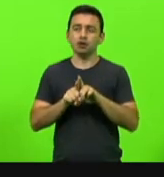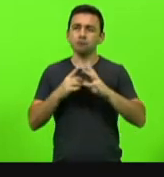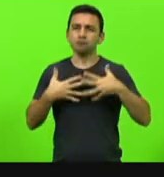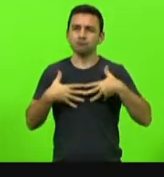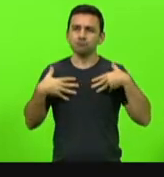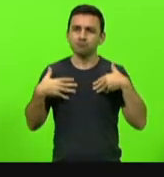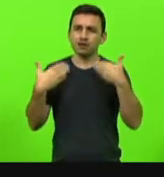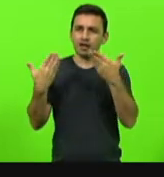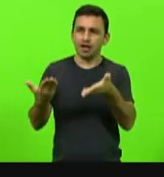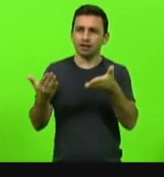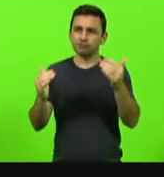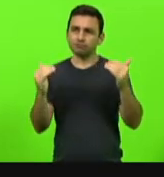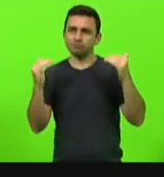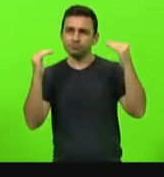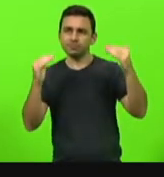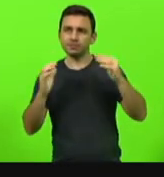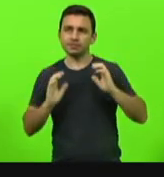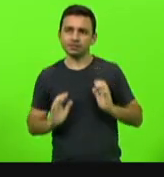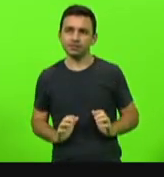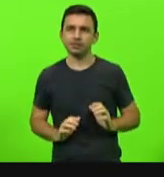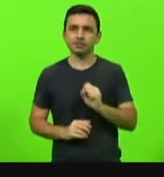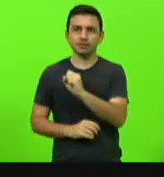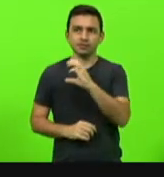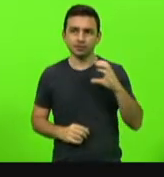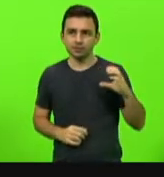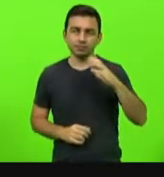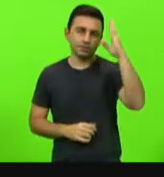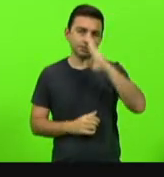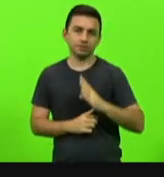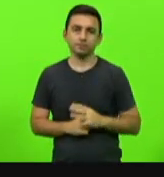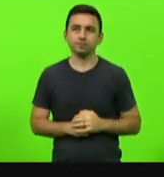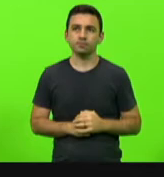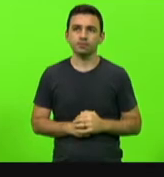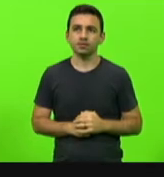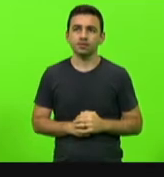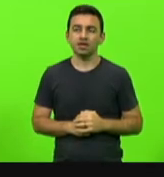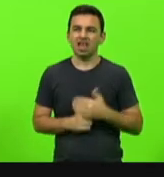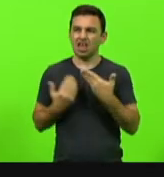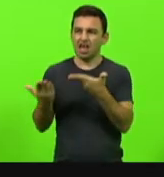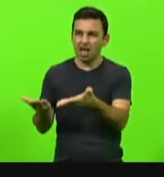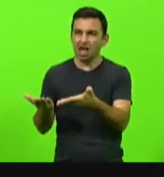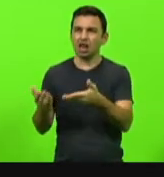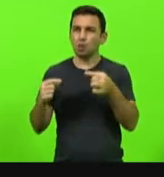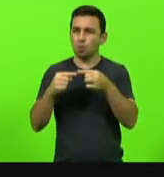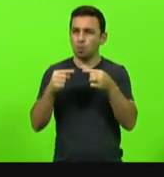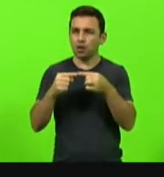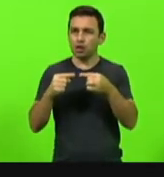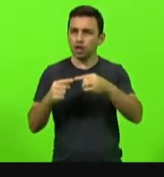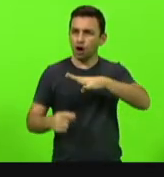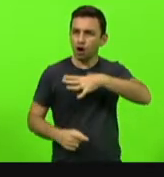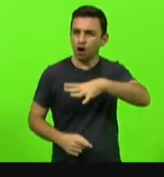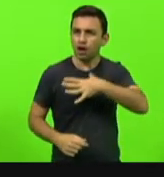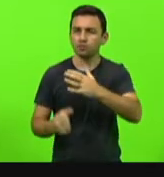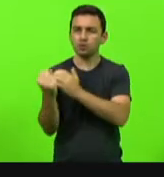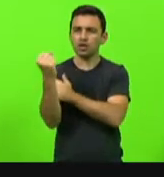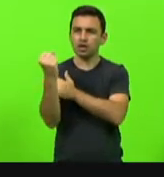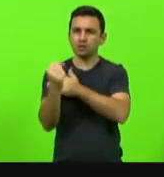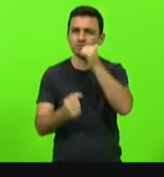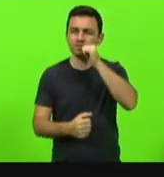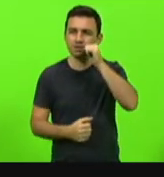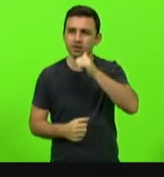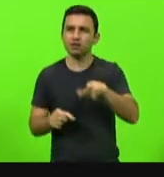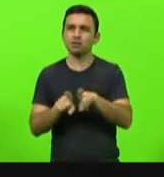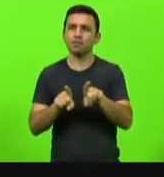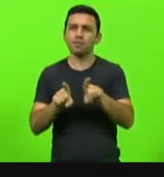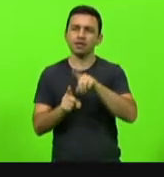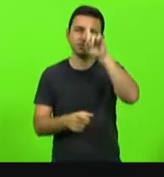grande cidadã de Santa Catarina e do nosso Brasil. Sinônimo de coragem, empoderamento feminino, determinação e